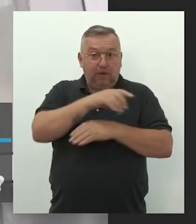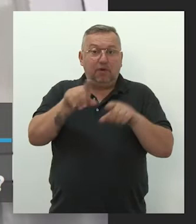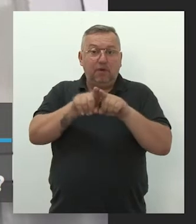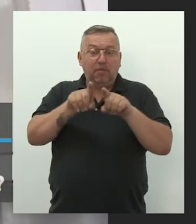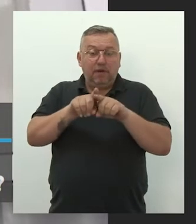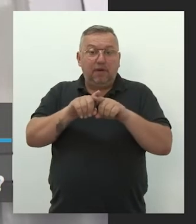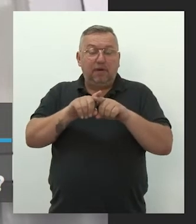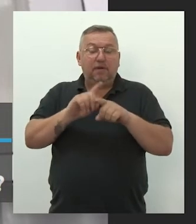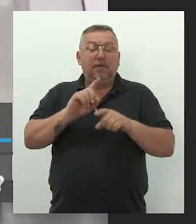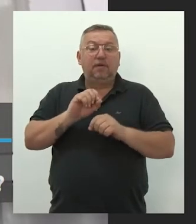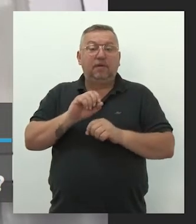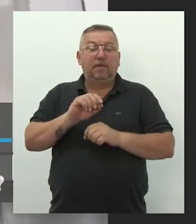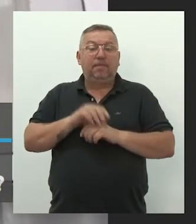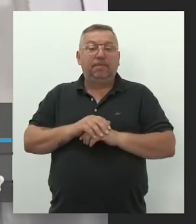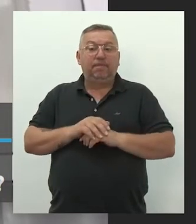Que vão